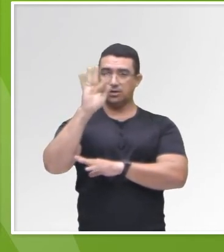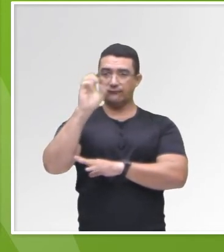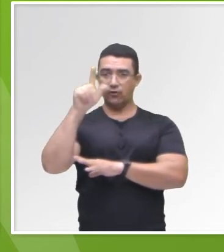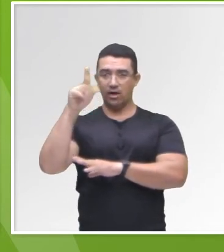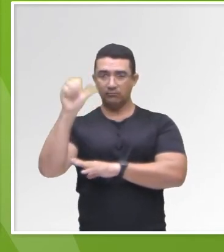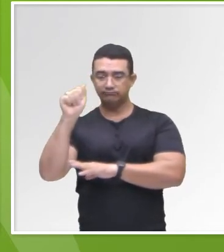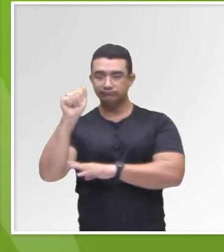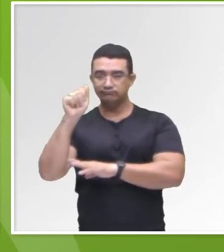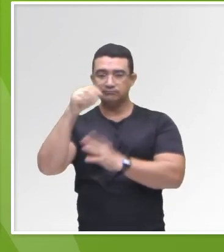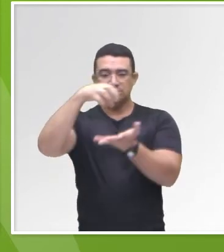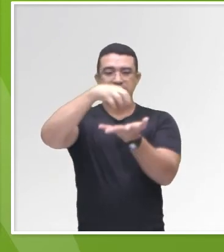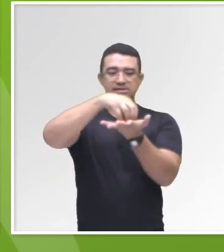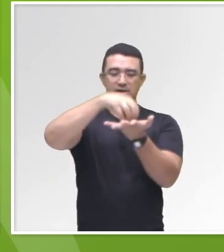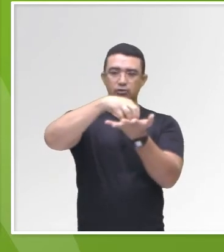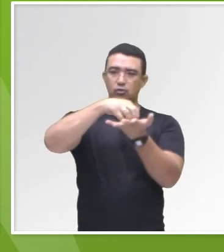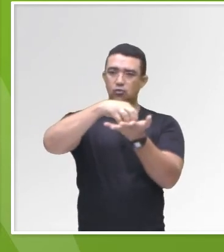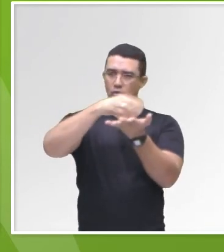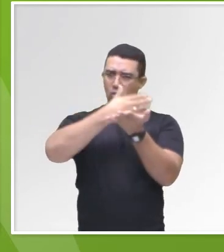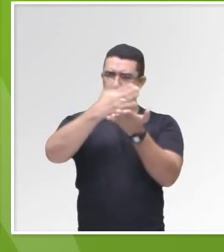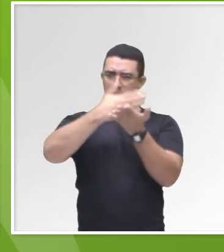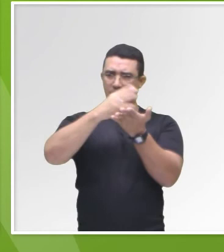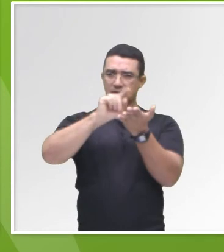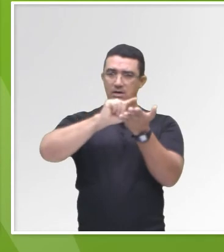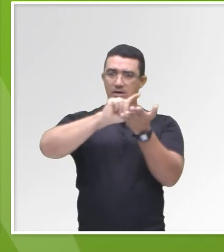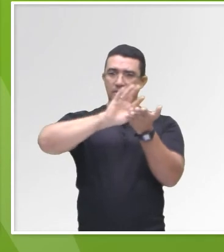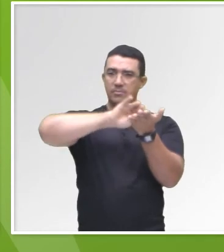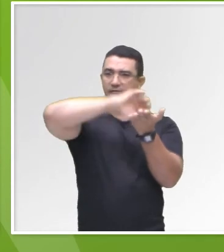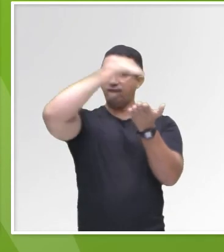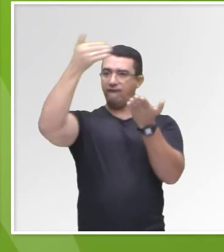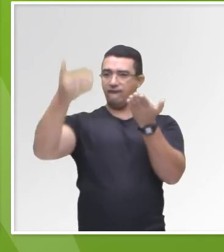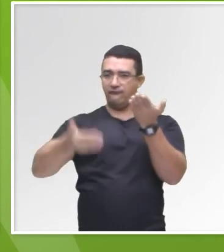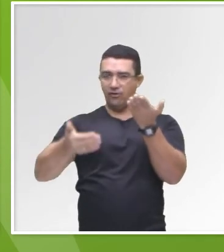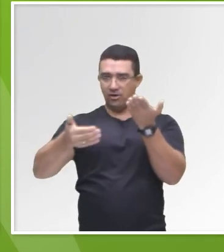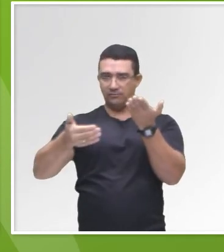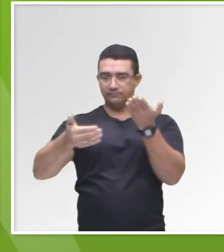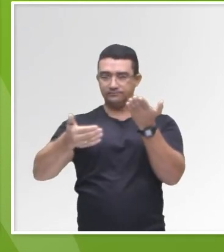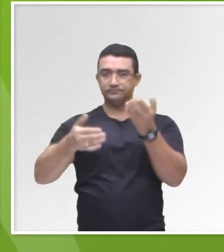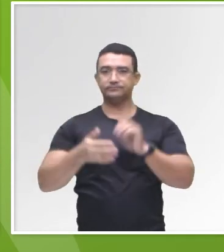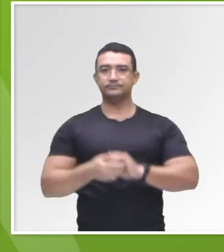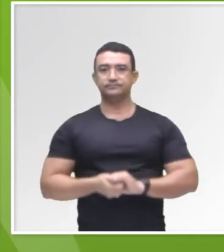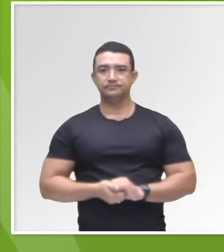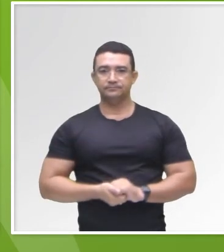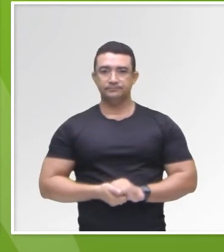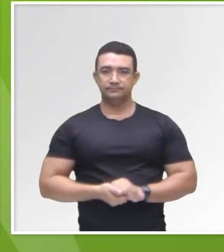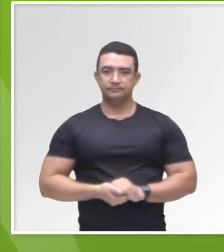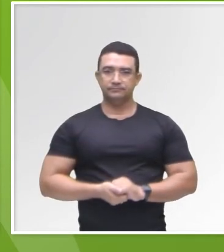para a periferia da célula. E aí na nossa próxima imagem,